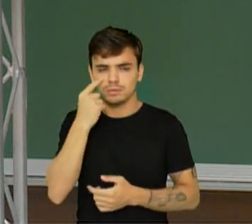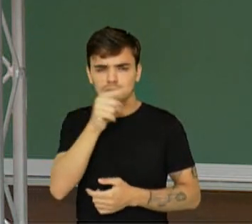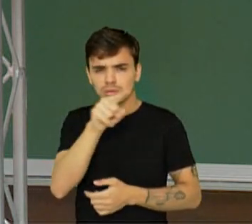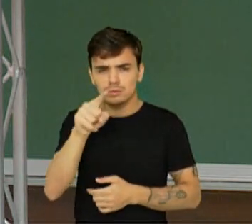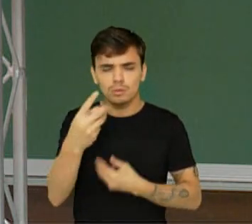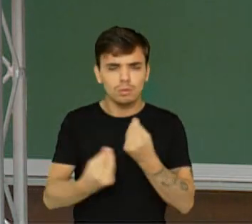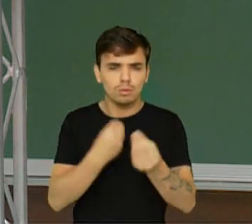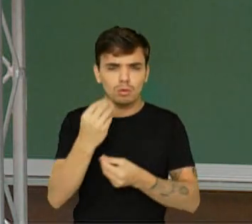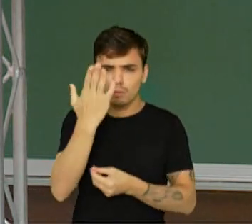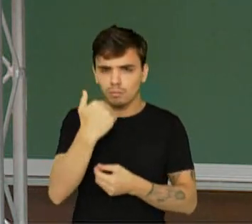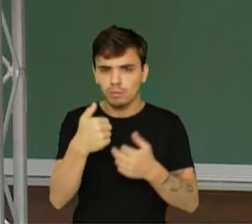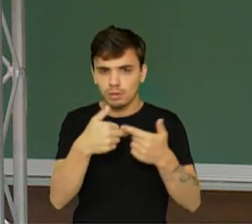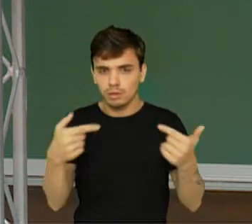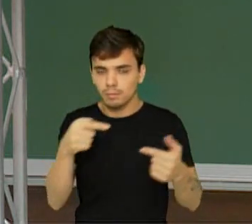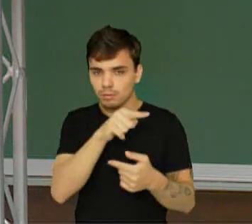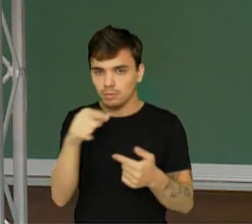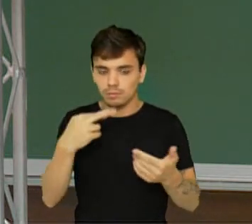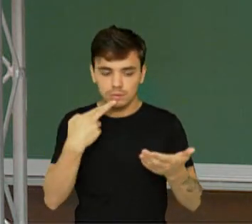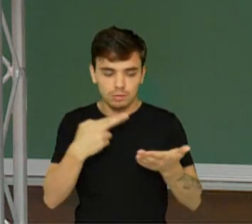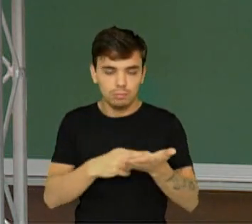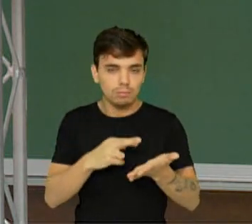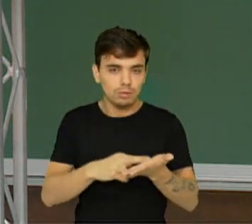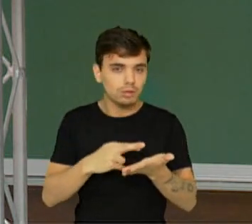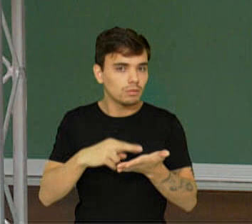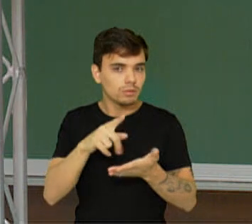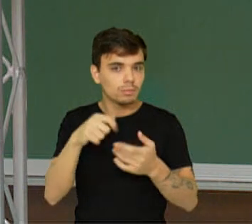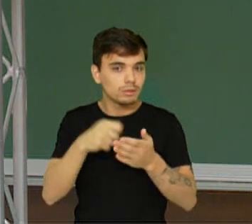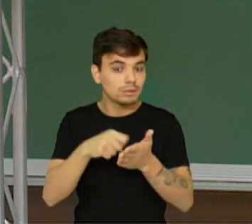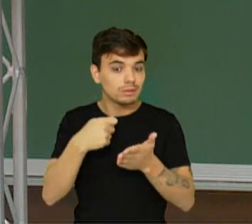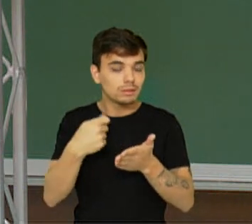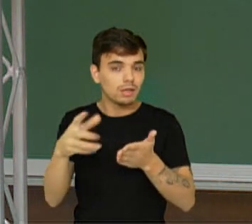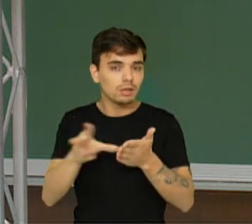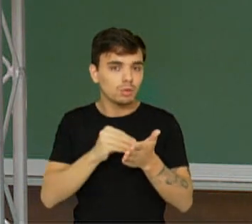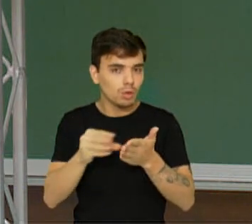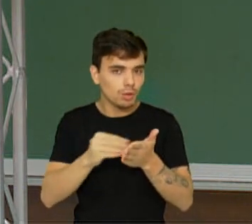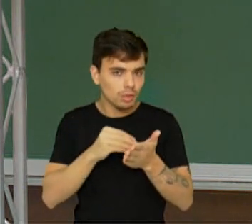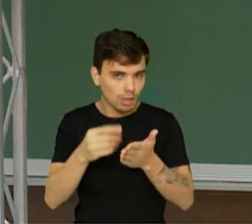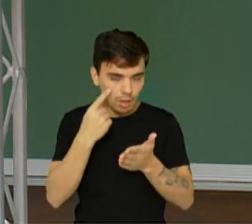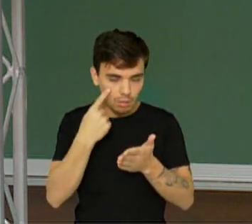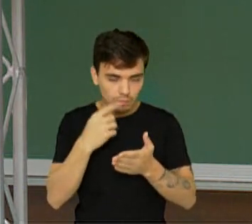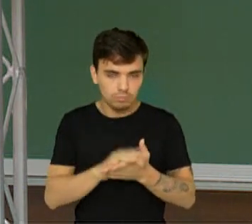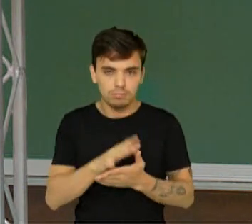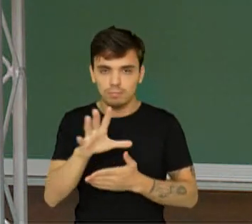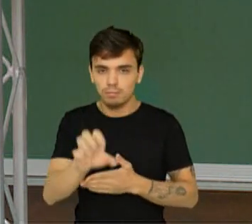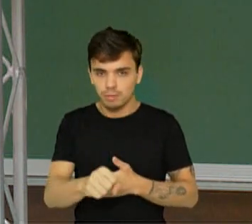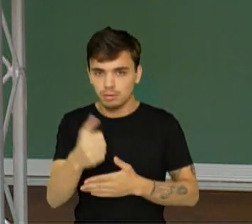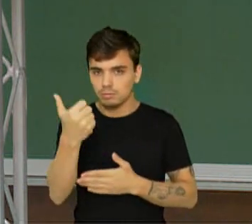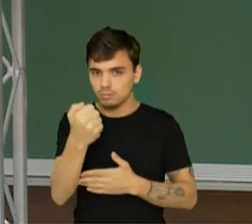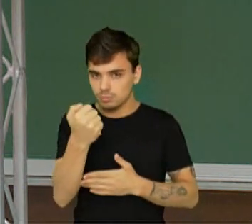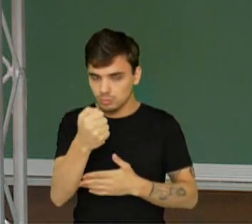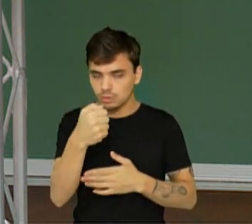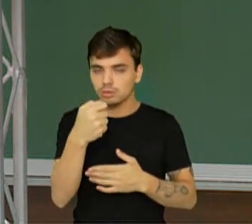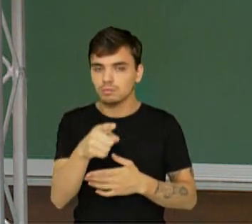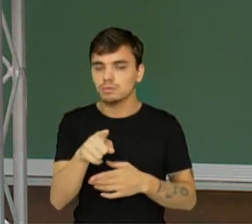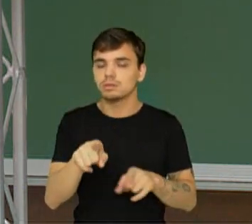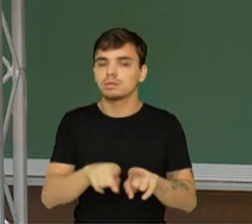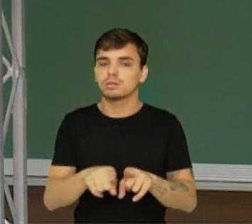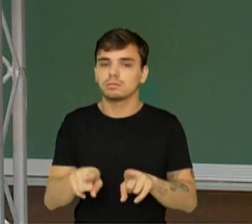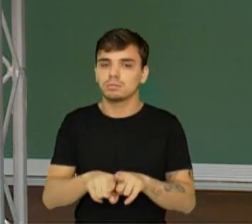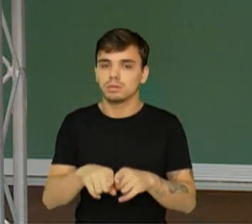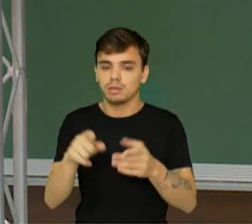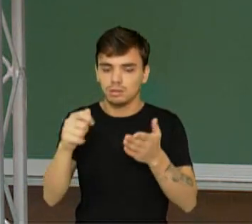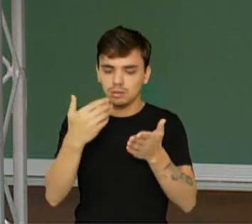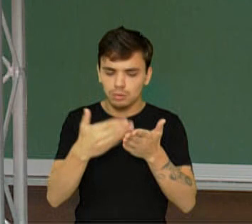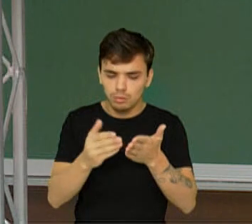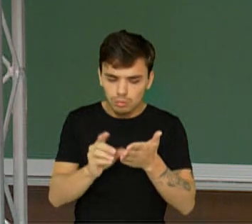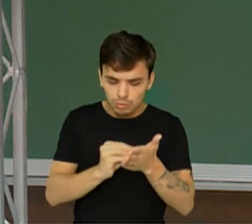alimentas? Esse teste aí você vai responder, você precisa anotar, pegue aí sua caneta aí, tu bolígrafo, para você ir